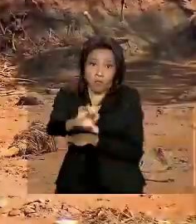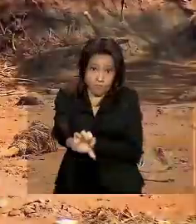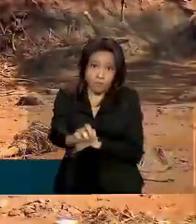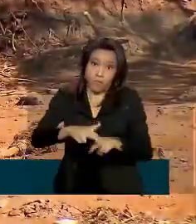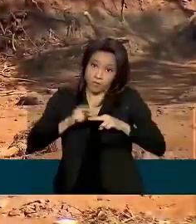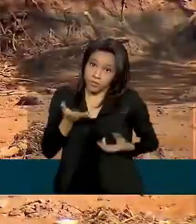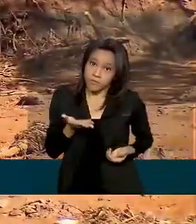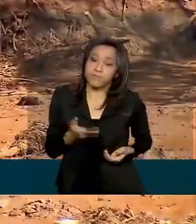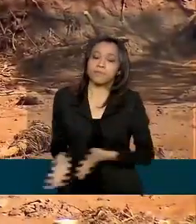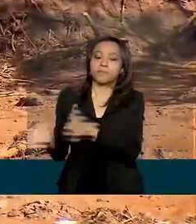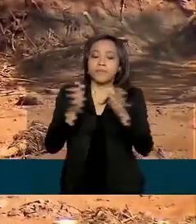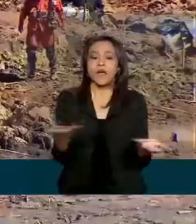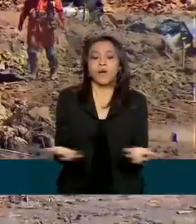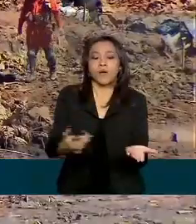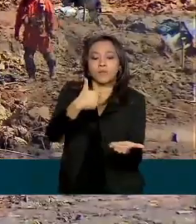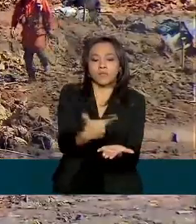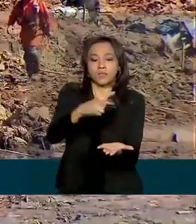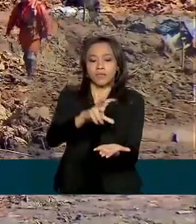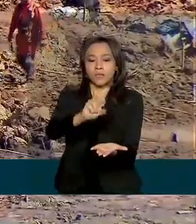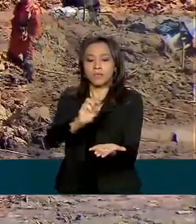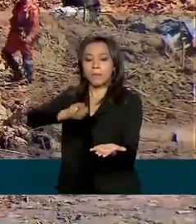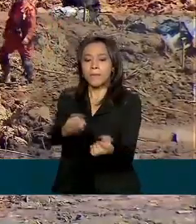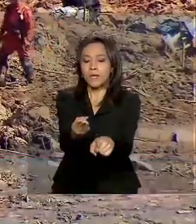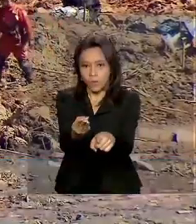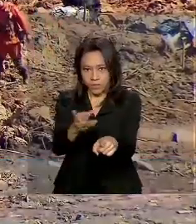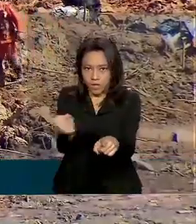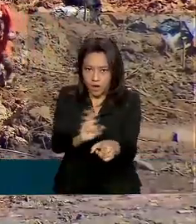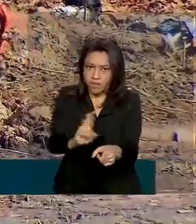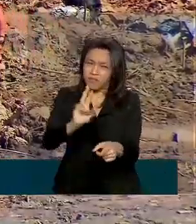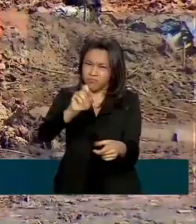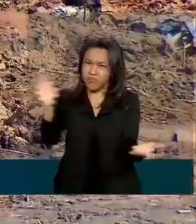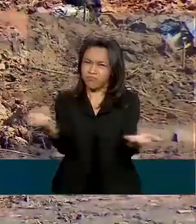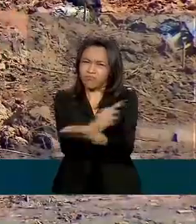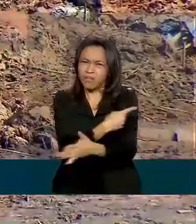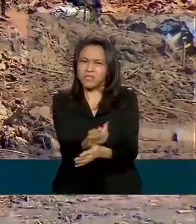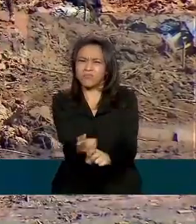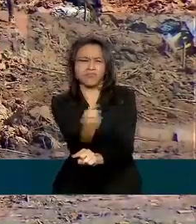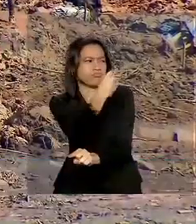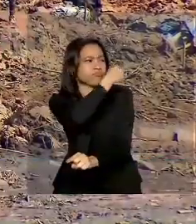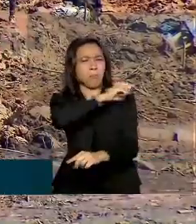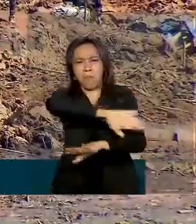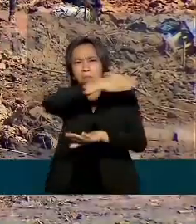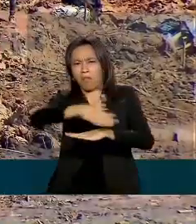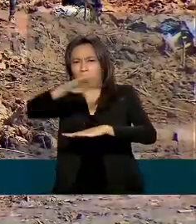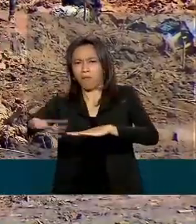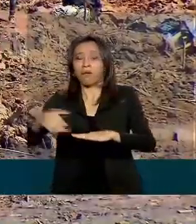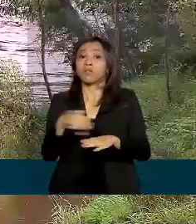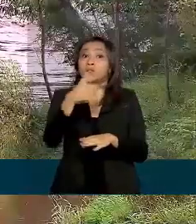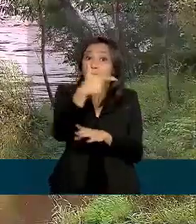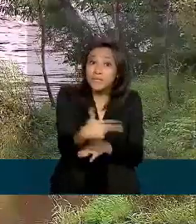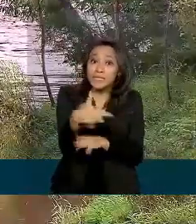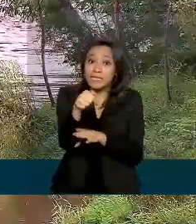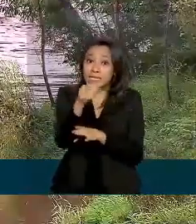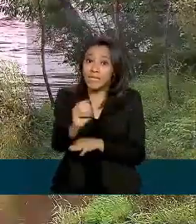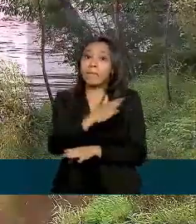Agora, o total de 250 milhões de reais provenientes da tragédia que deixou pelo menos 270 mortos